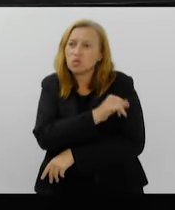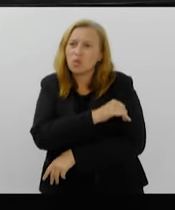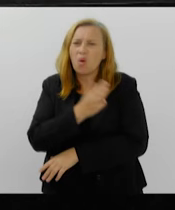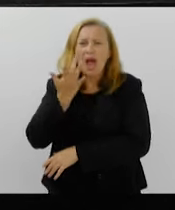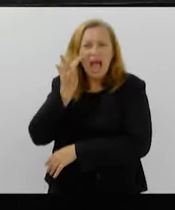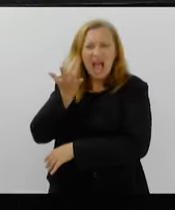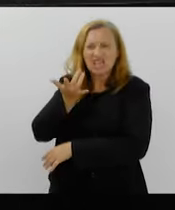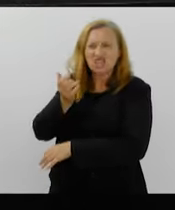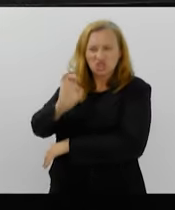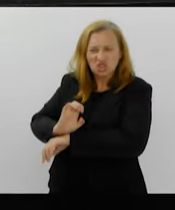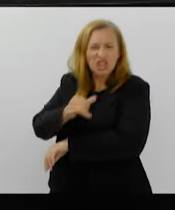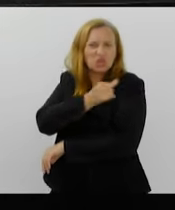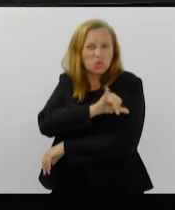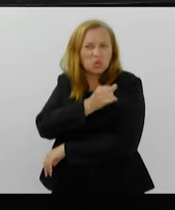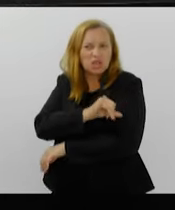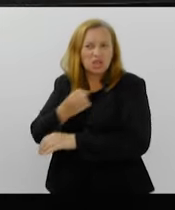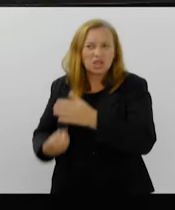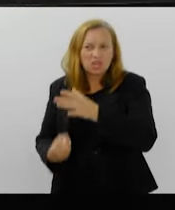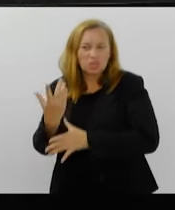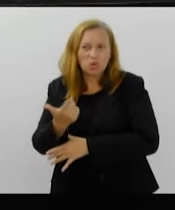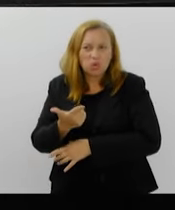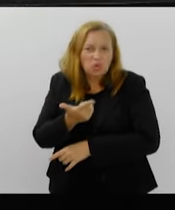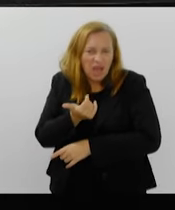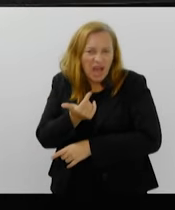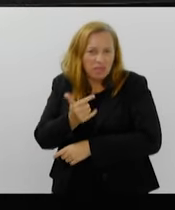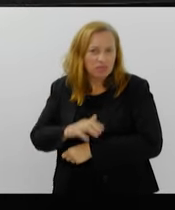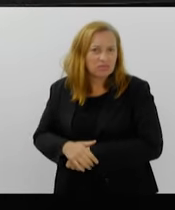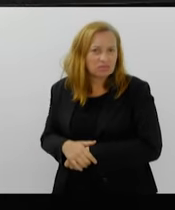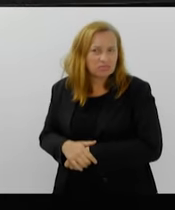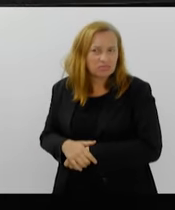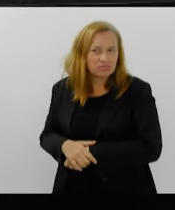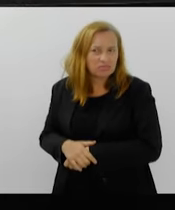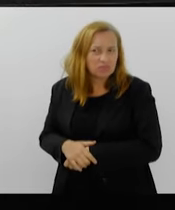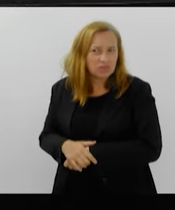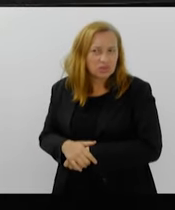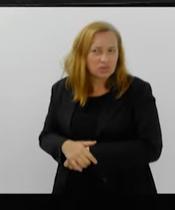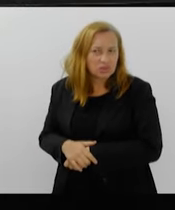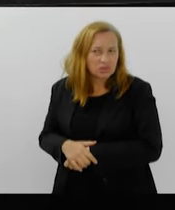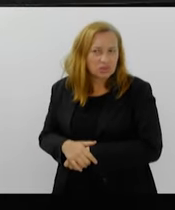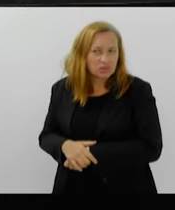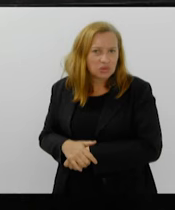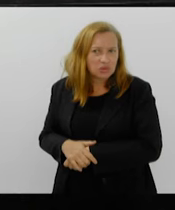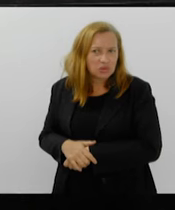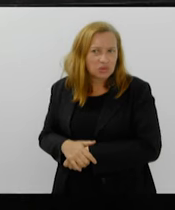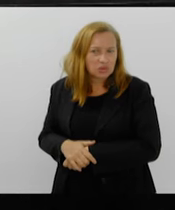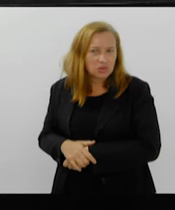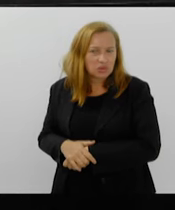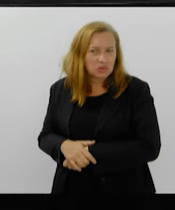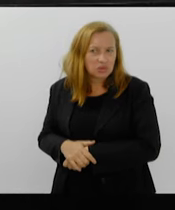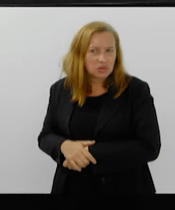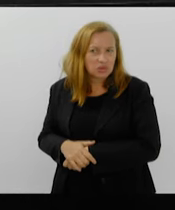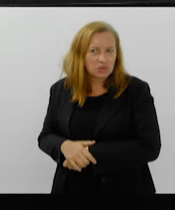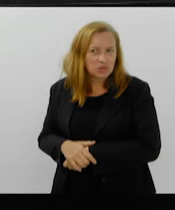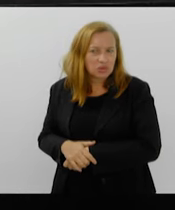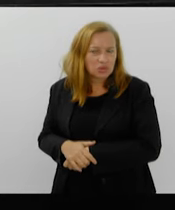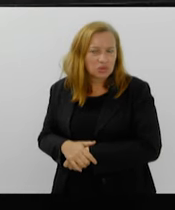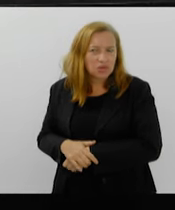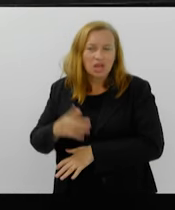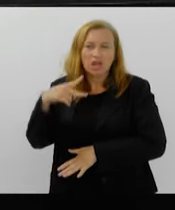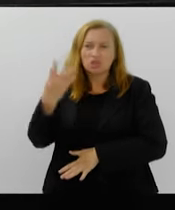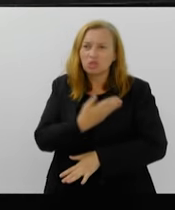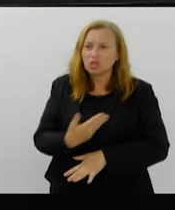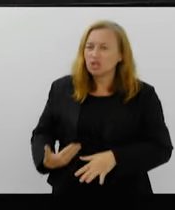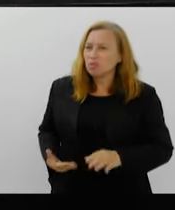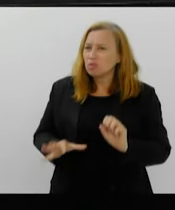que no estado do Rio se produz fuzil o afrouxamento das políticas públicas de